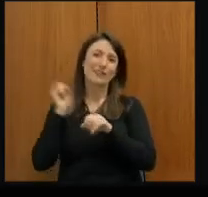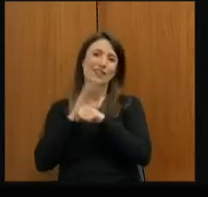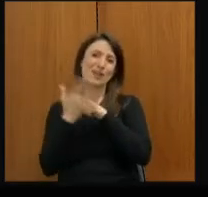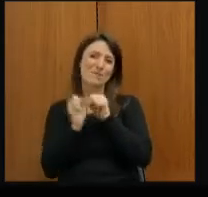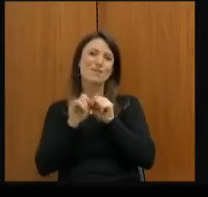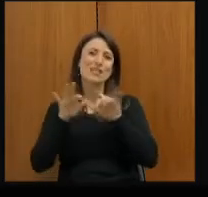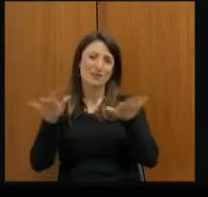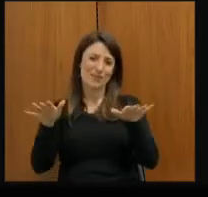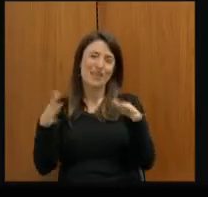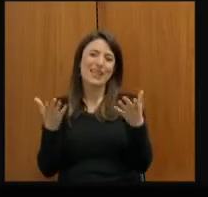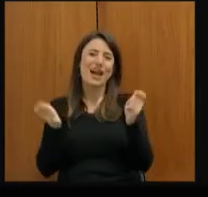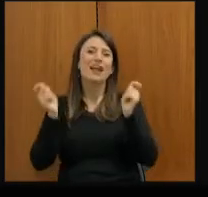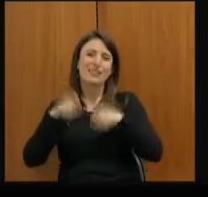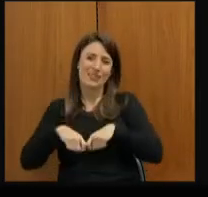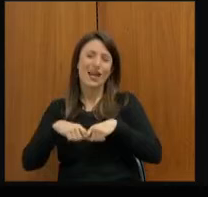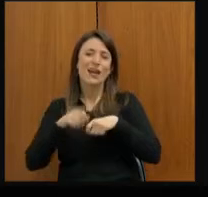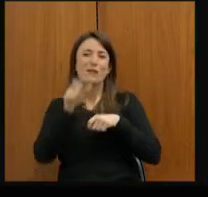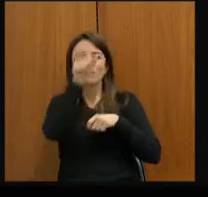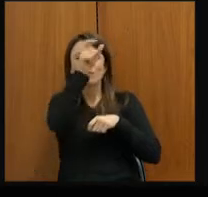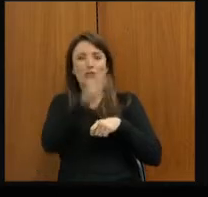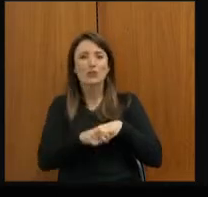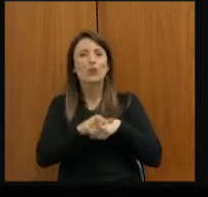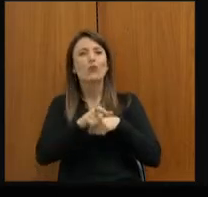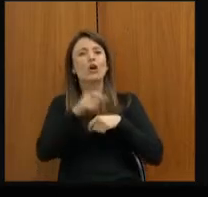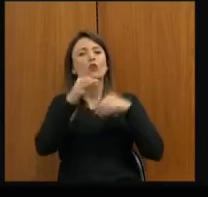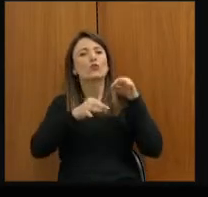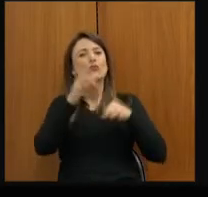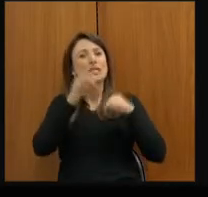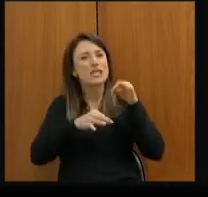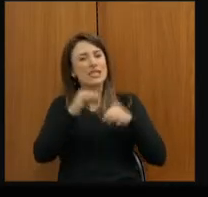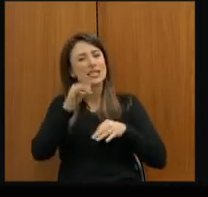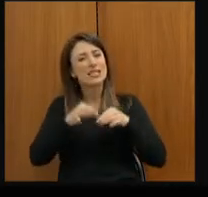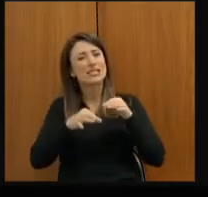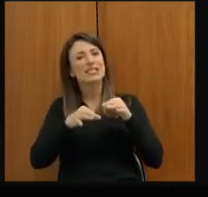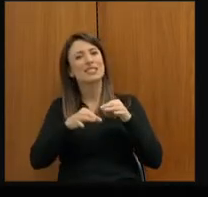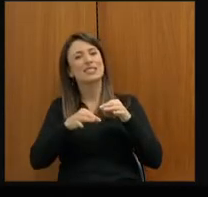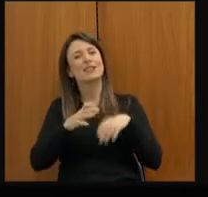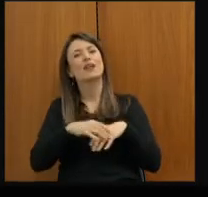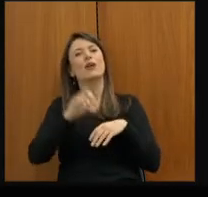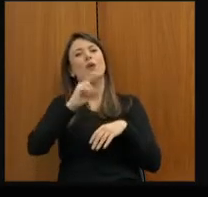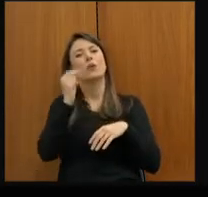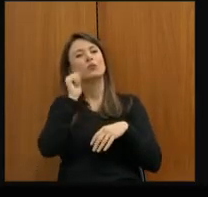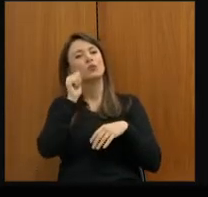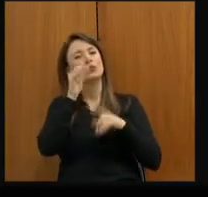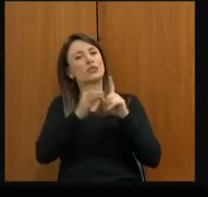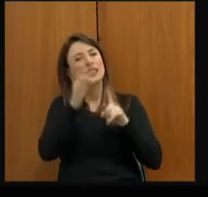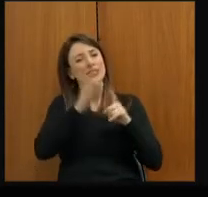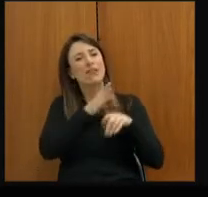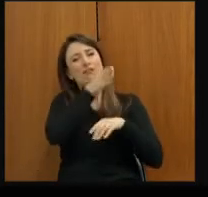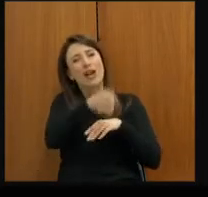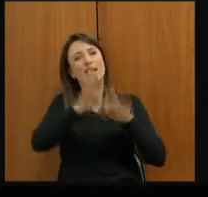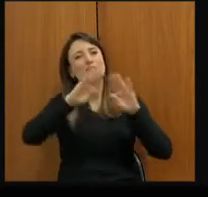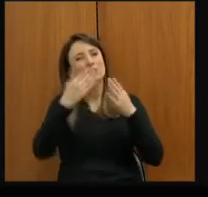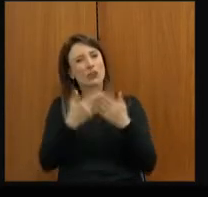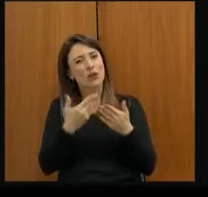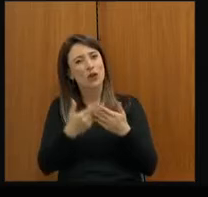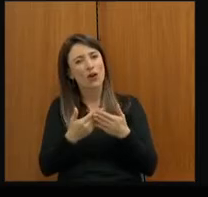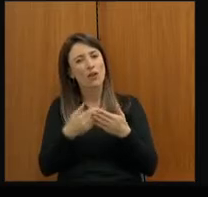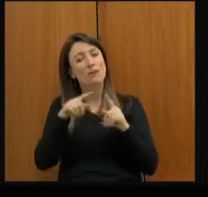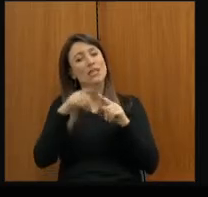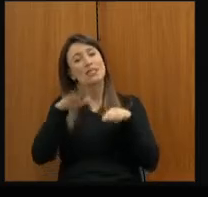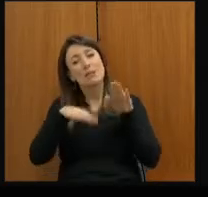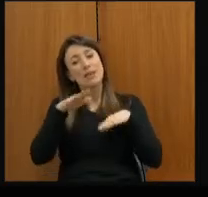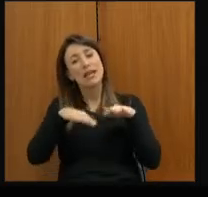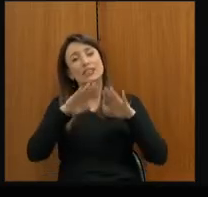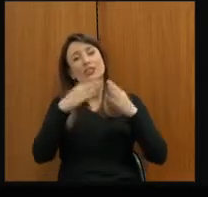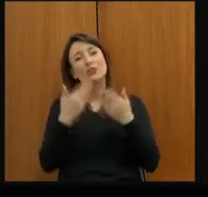a possibilidade de um juízo EA escola uma juíza é no estado todo isso é feito de acordo com as escolas locais